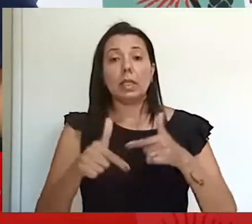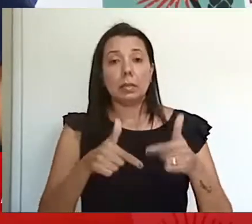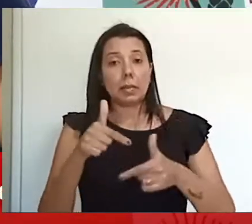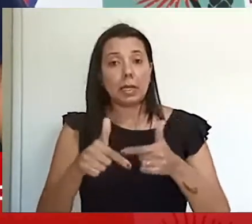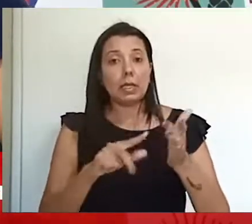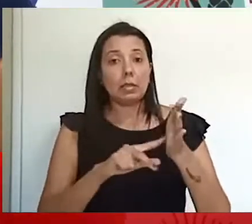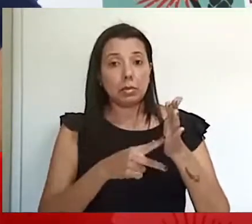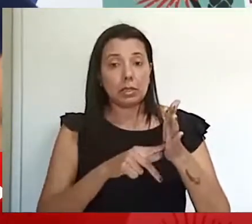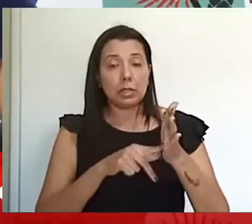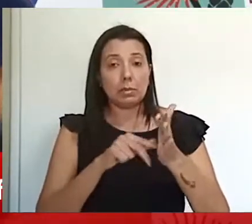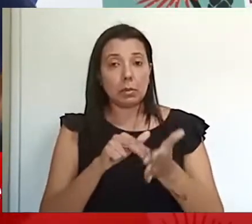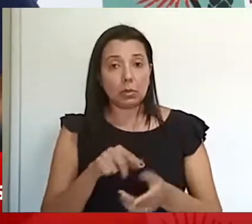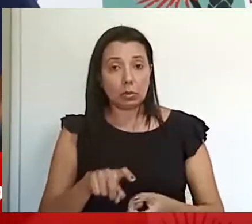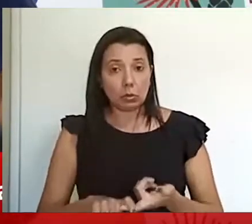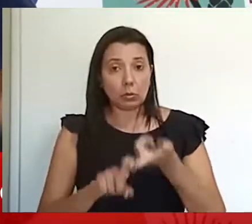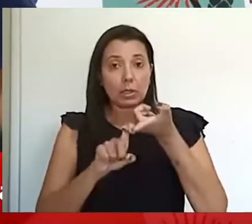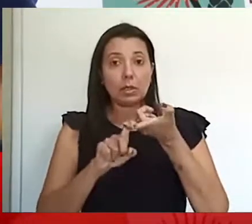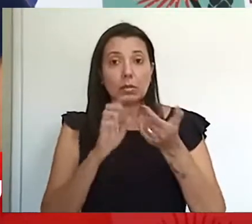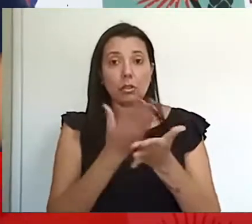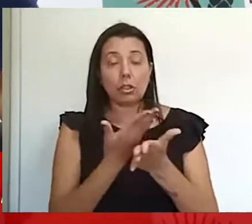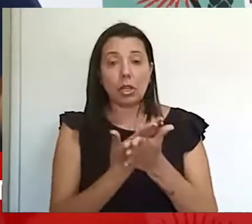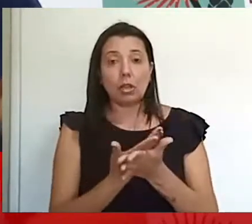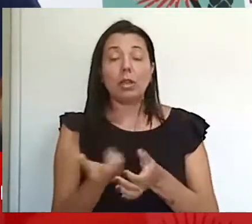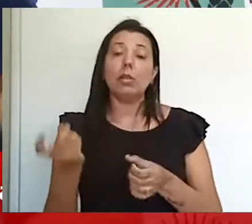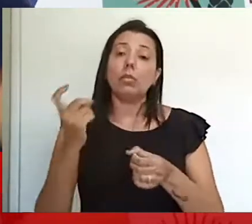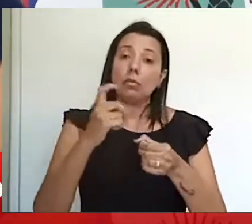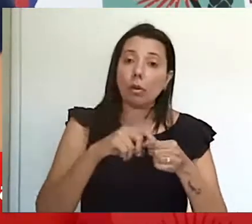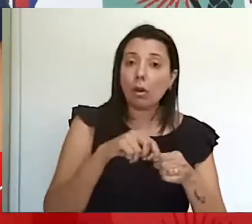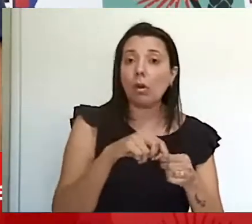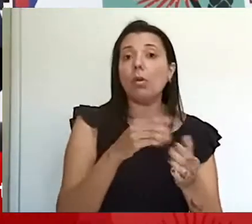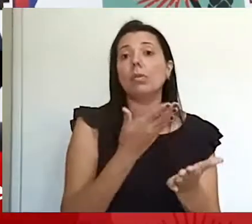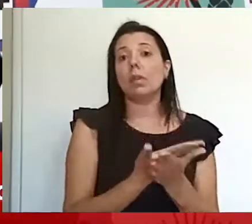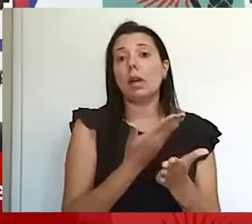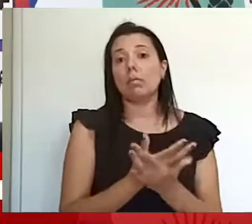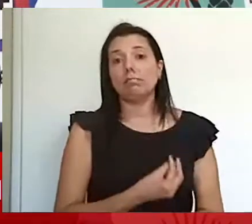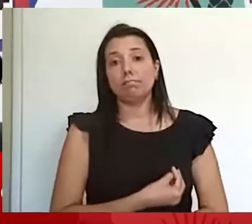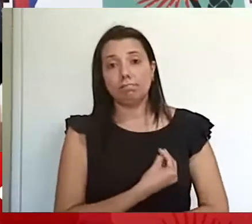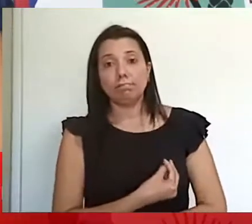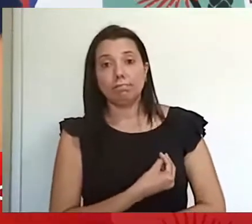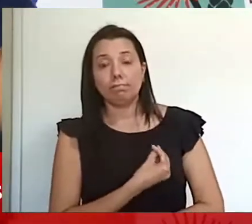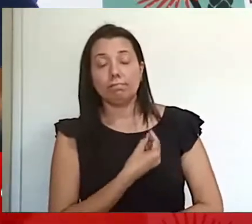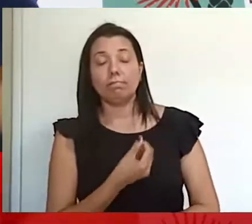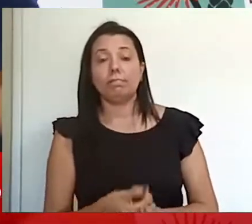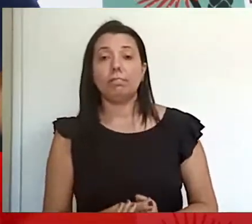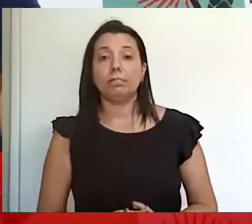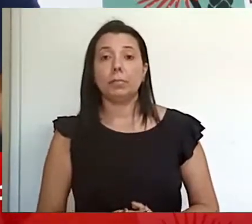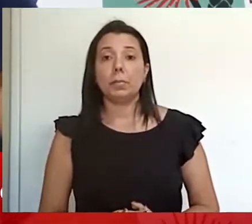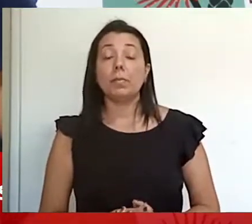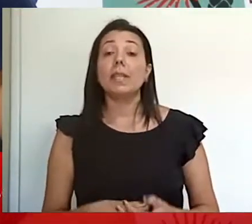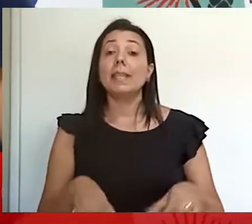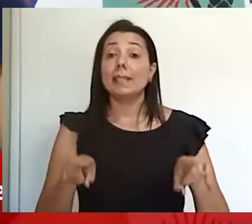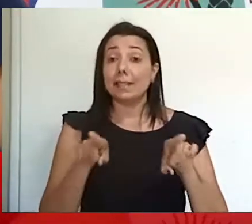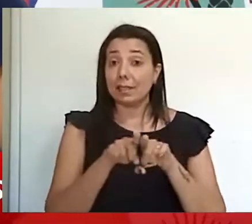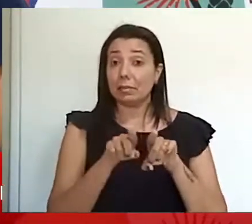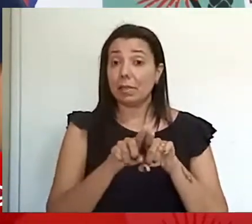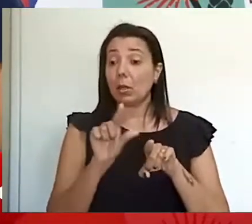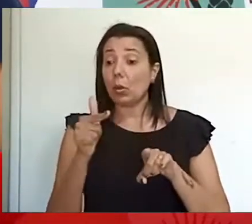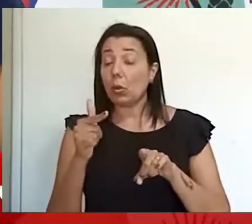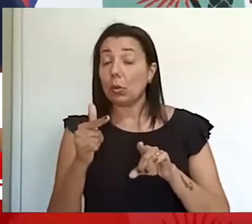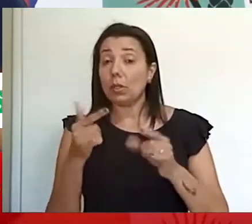de aulas, do retorno, né, às aulas presenciais. E também, outra notícia é que há